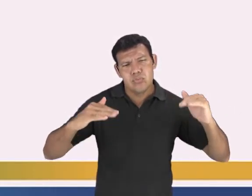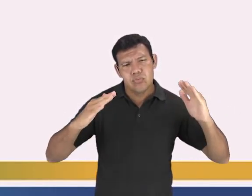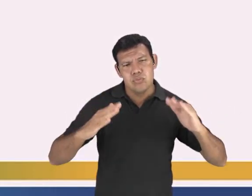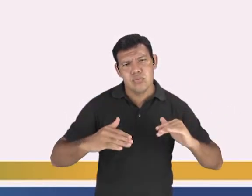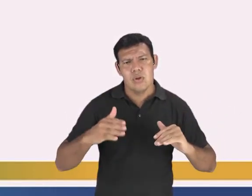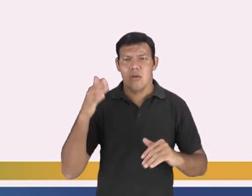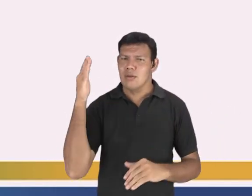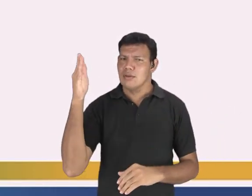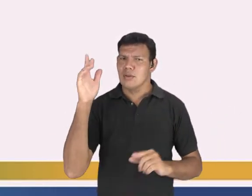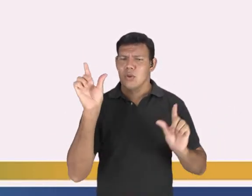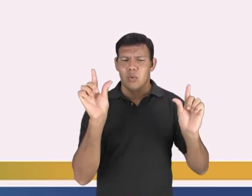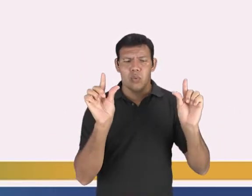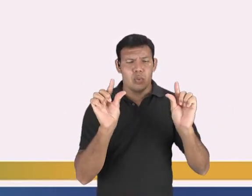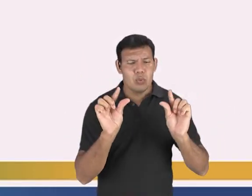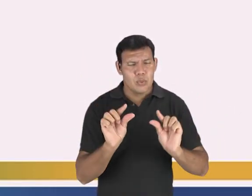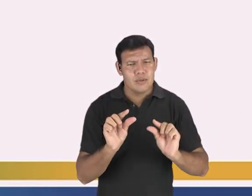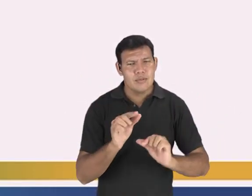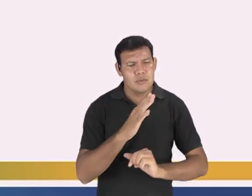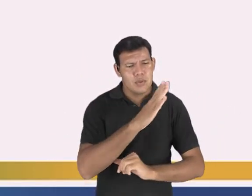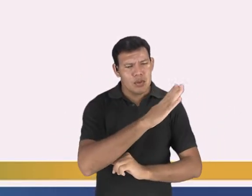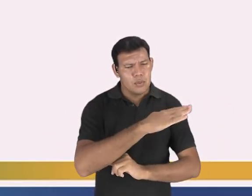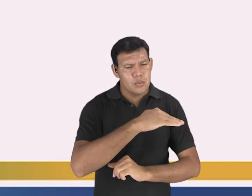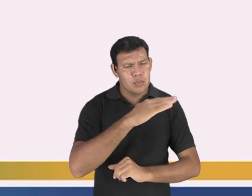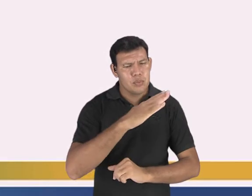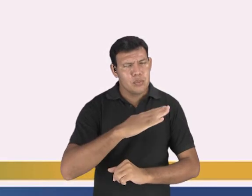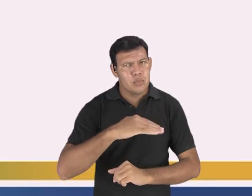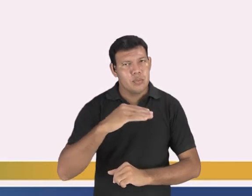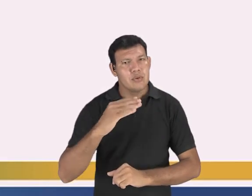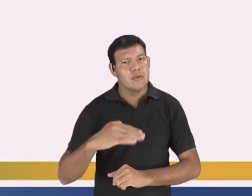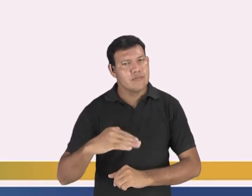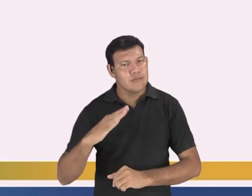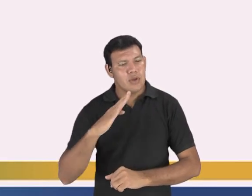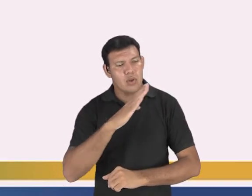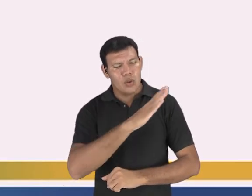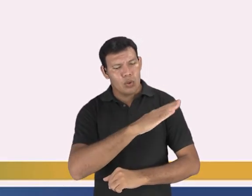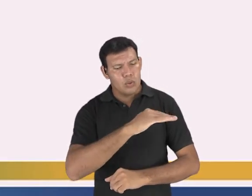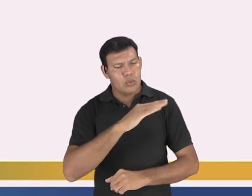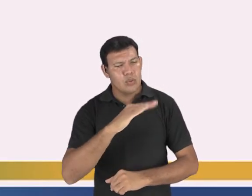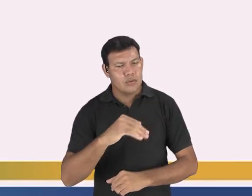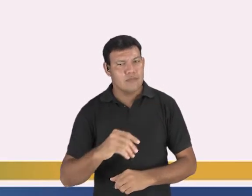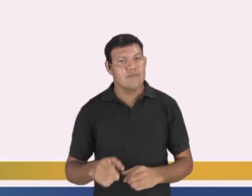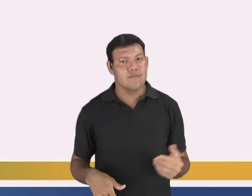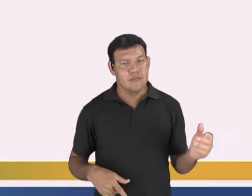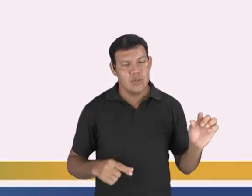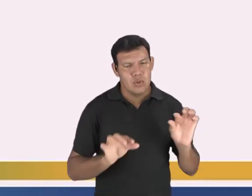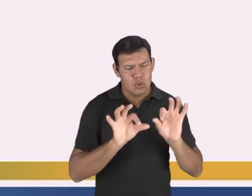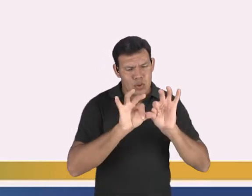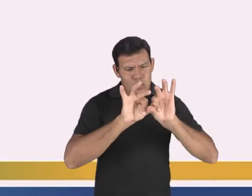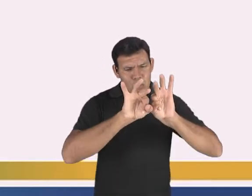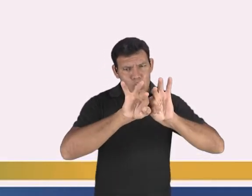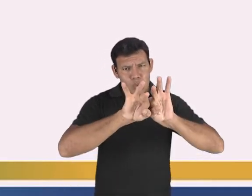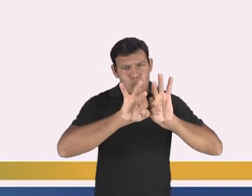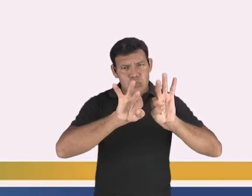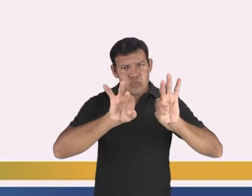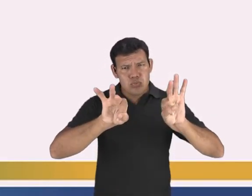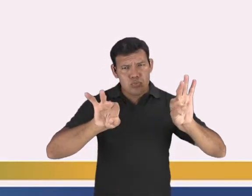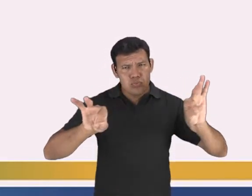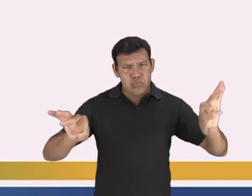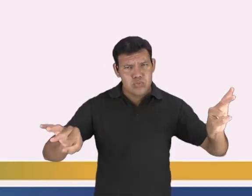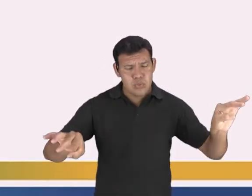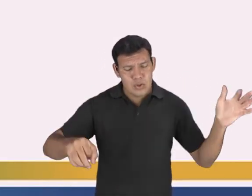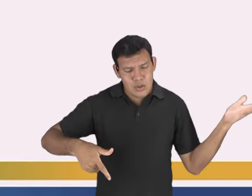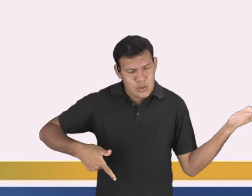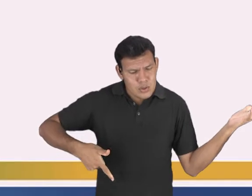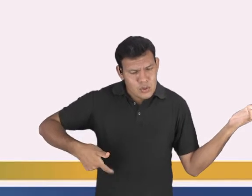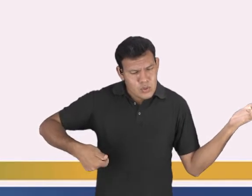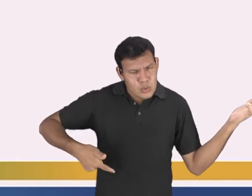frequência menor e o som dela é mais grave. A corda mais fininha do violão, quando eu toco nessa